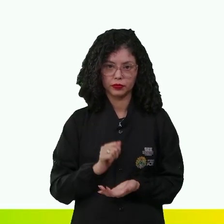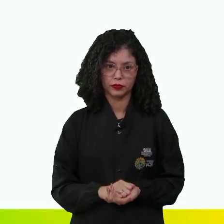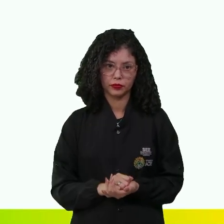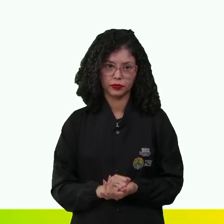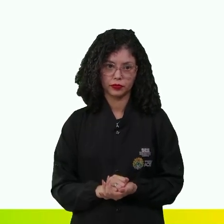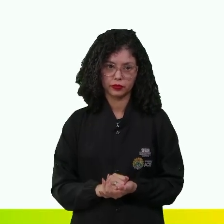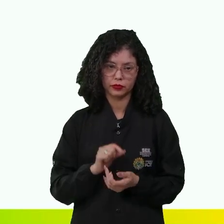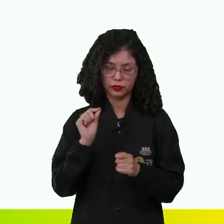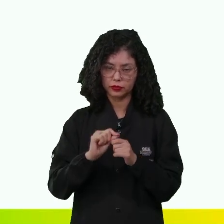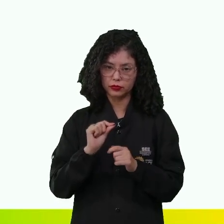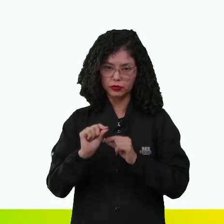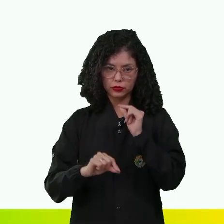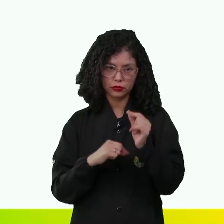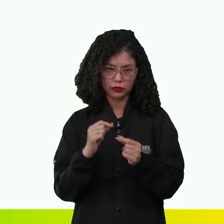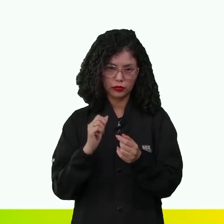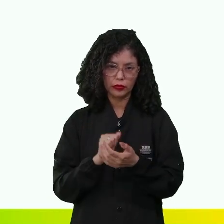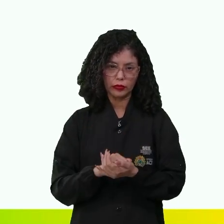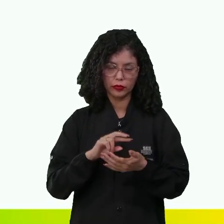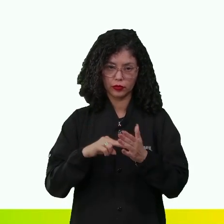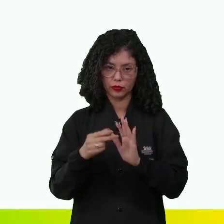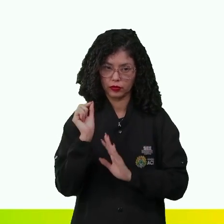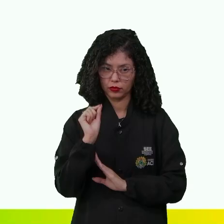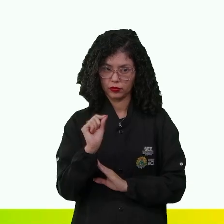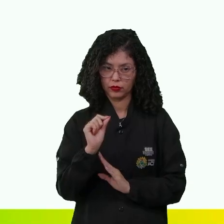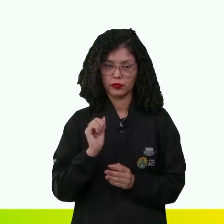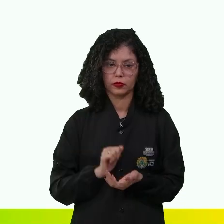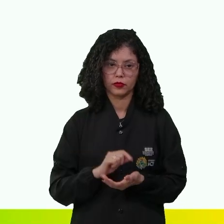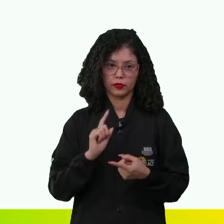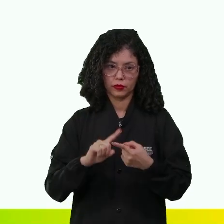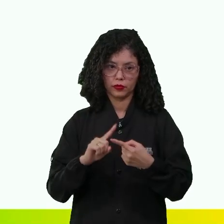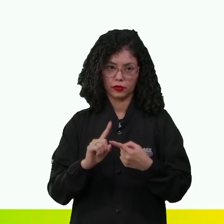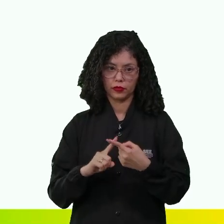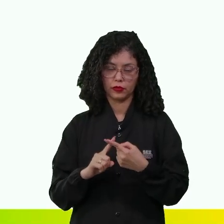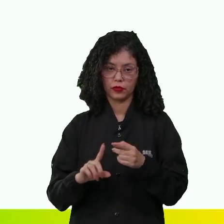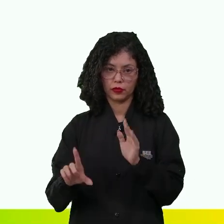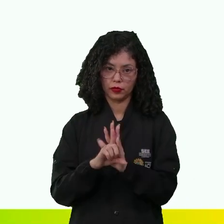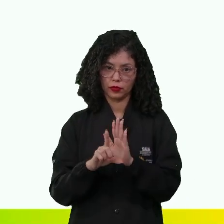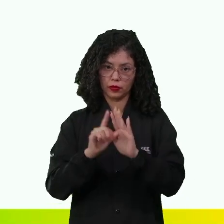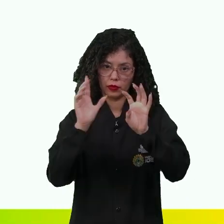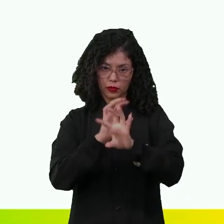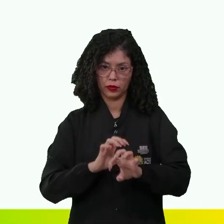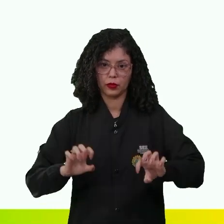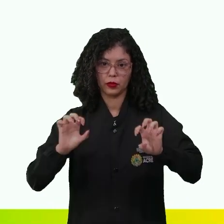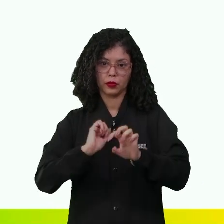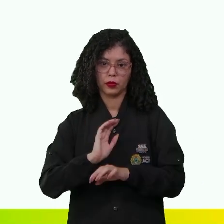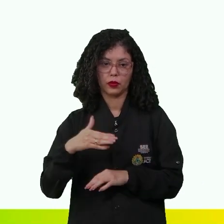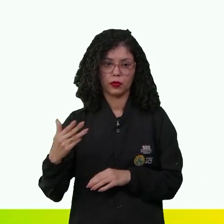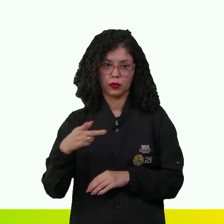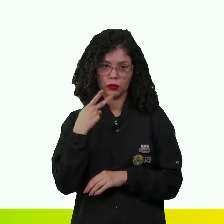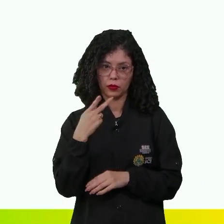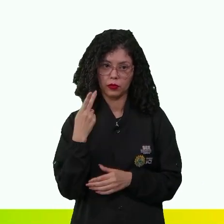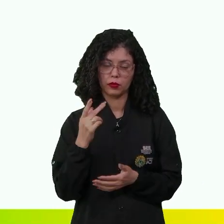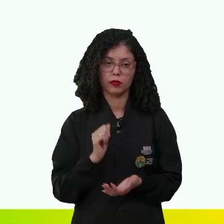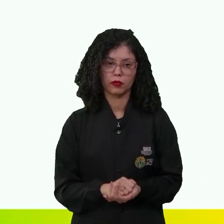E nós vamos fazer o seguinte. Primeiro, pessoal, na lei dos gases, quando